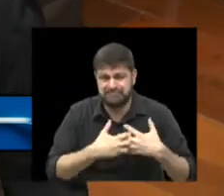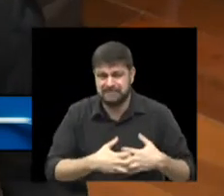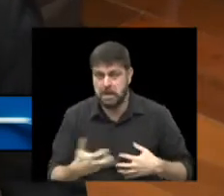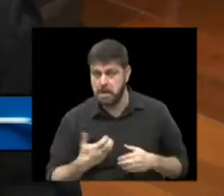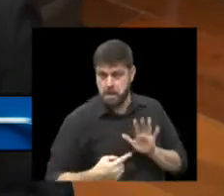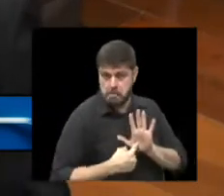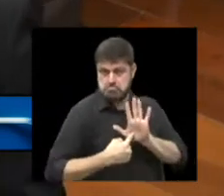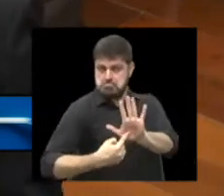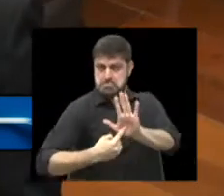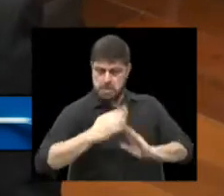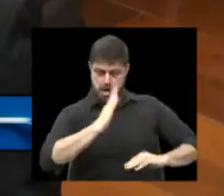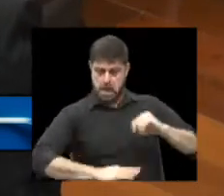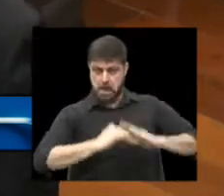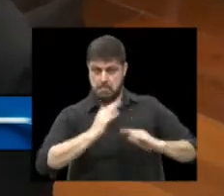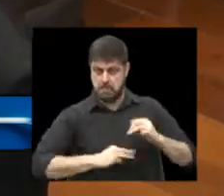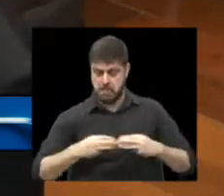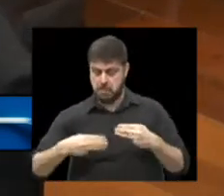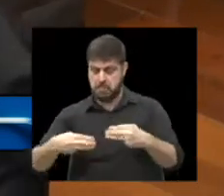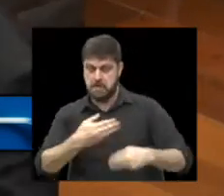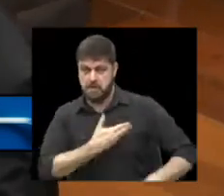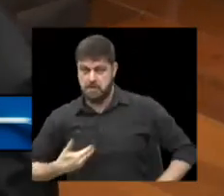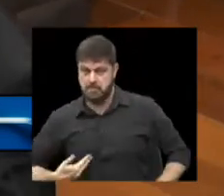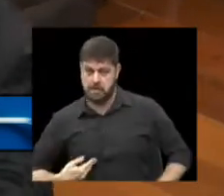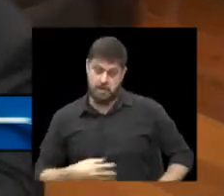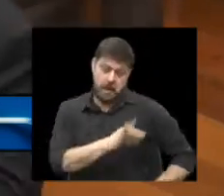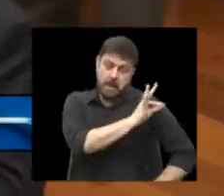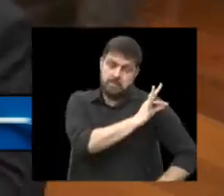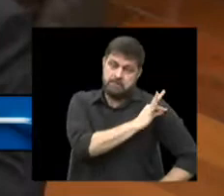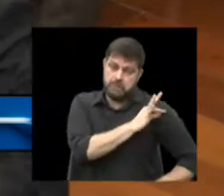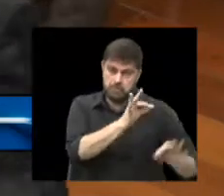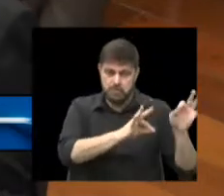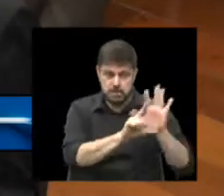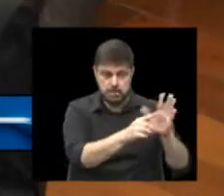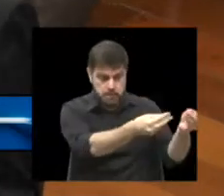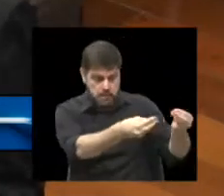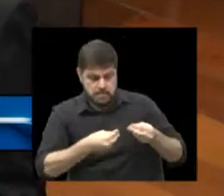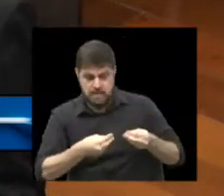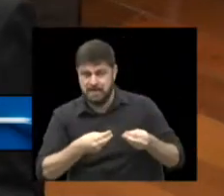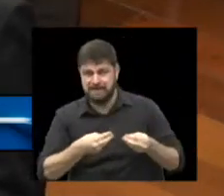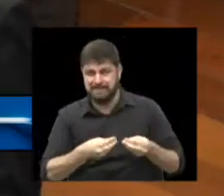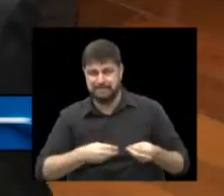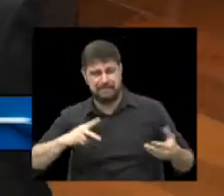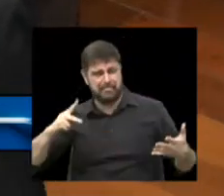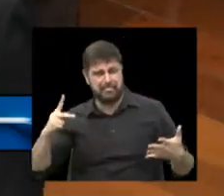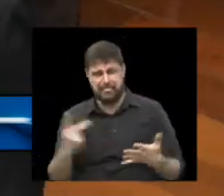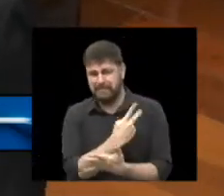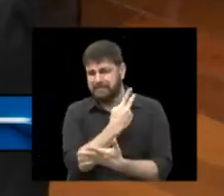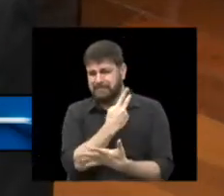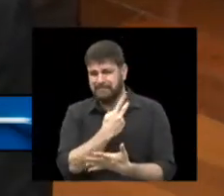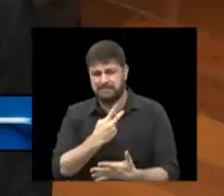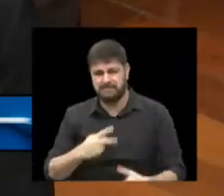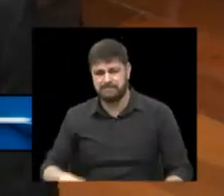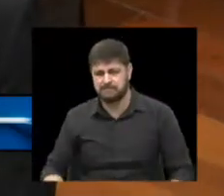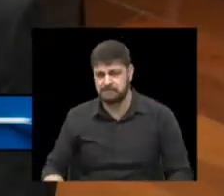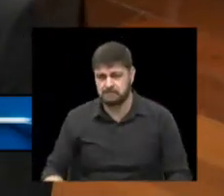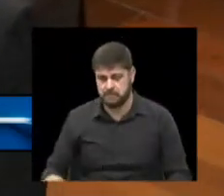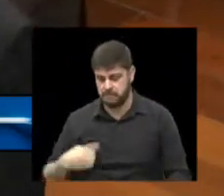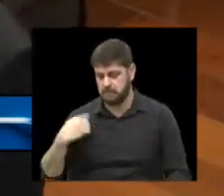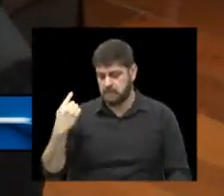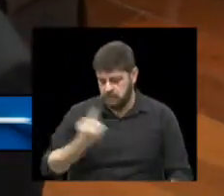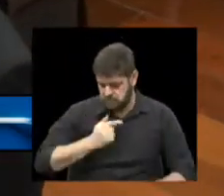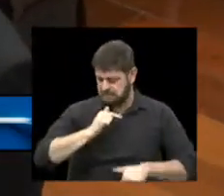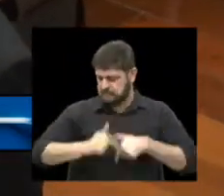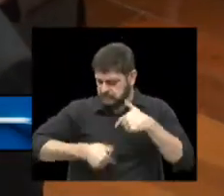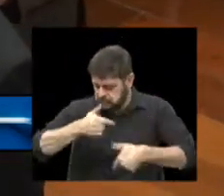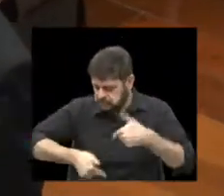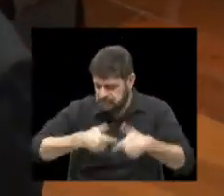mostrar serviço para o Ministério Público, a prefeitura manda uma lei completamente equivocada, feito essa. Então, nós vamos